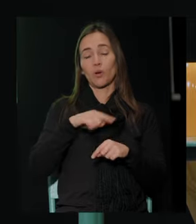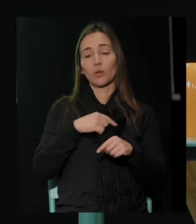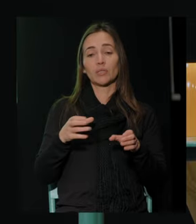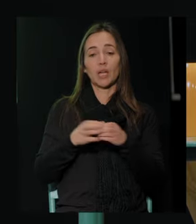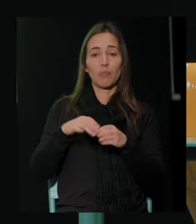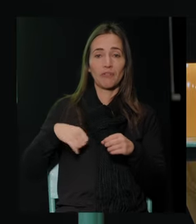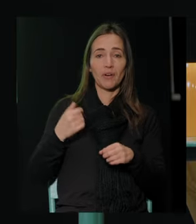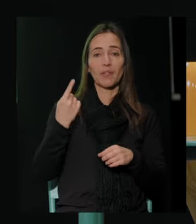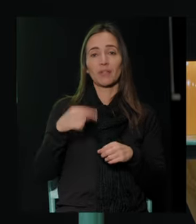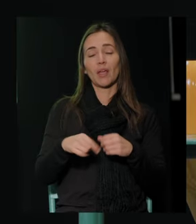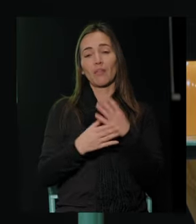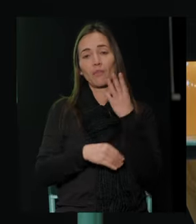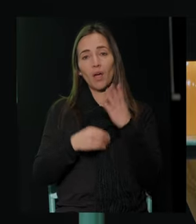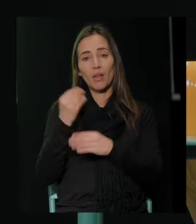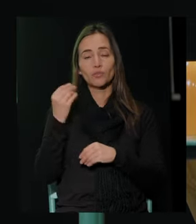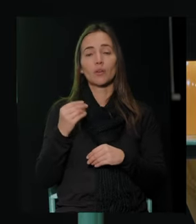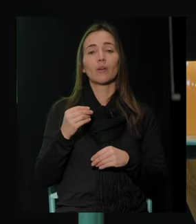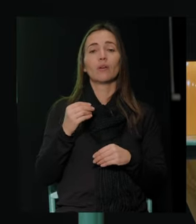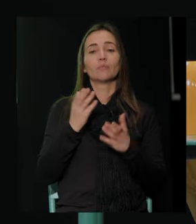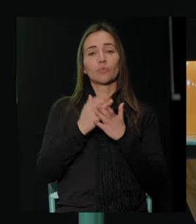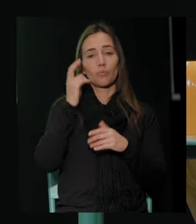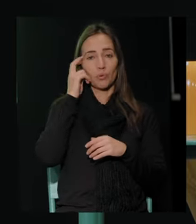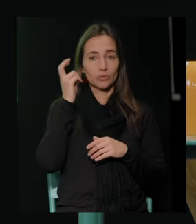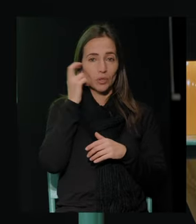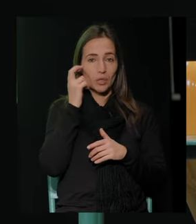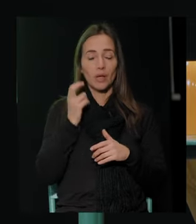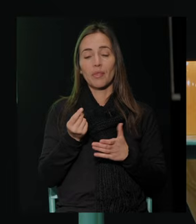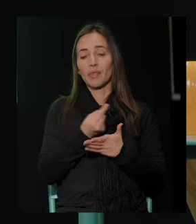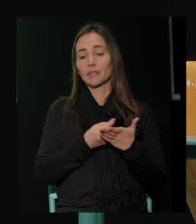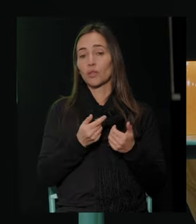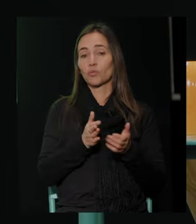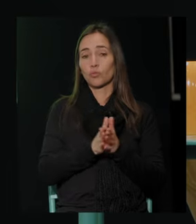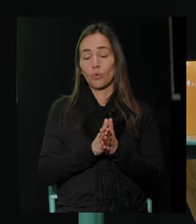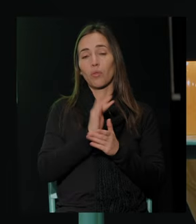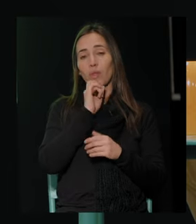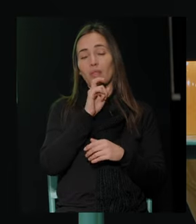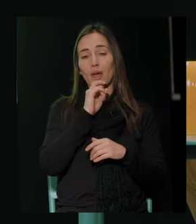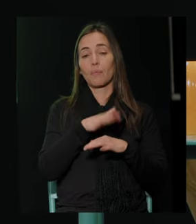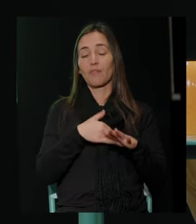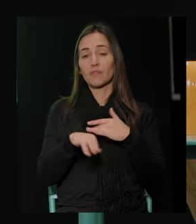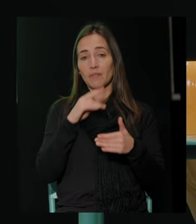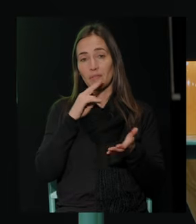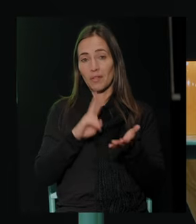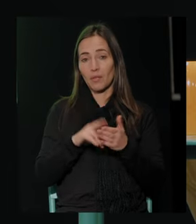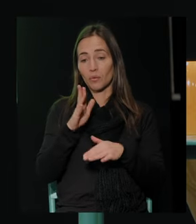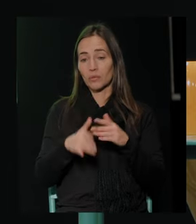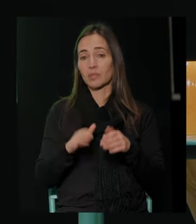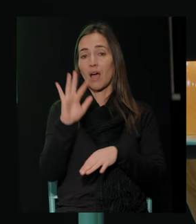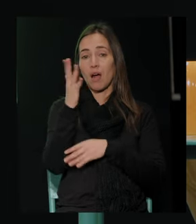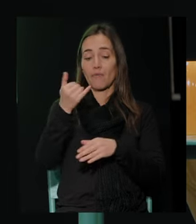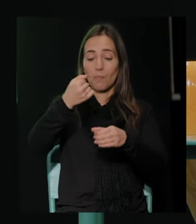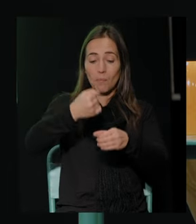temos biólogos, temos designers, temos tudo o que seja preciso para fazer acontecer essas ações no terreno, quer seja plantar uma